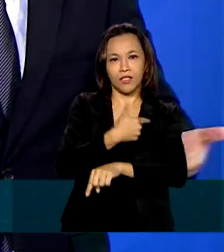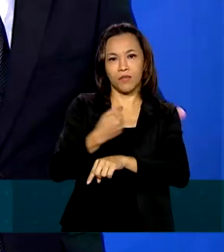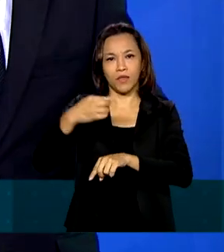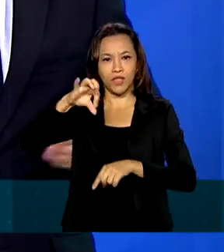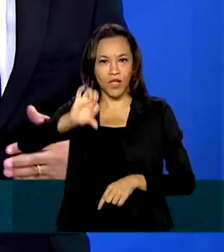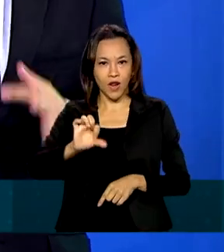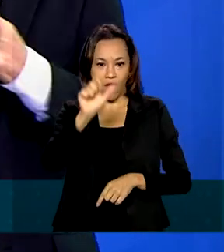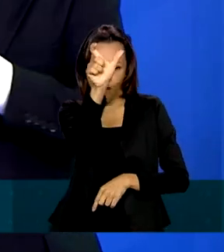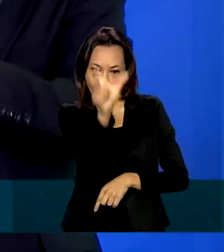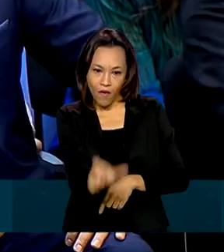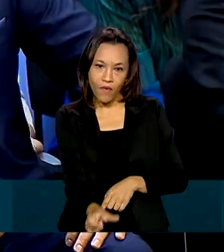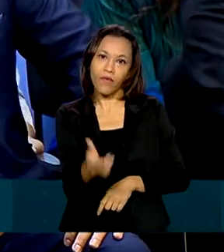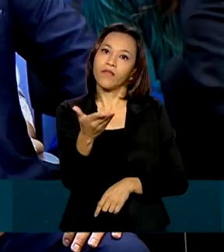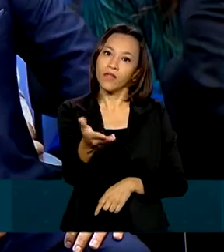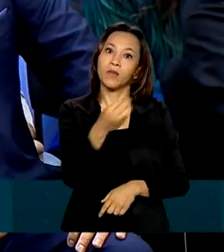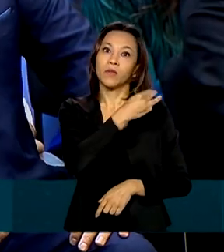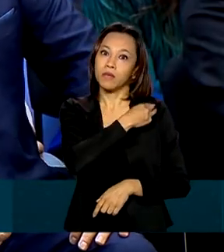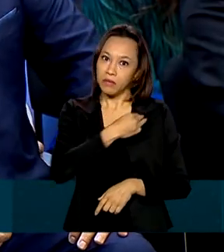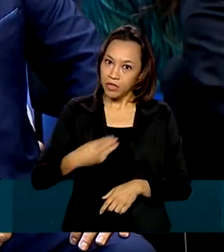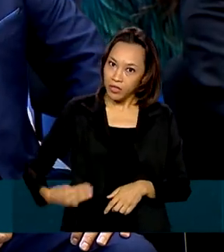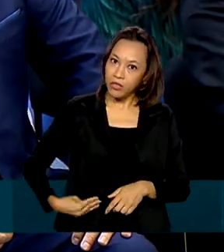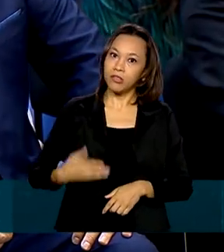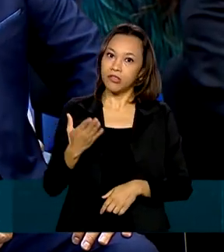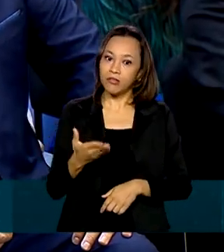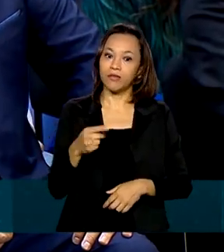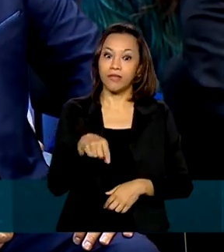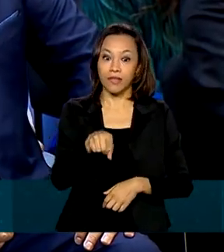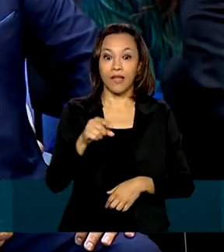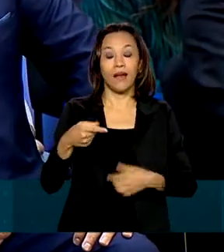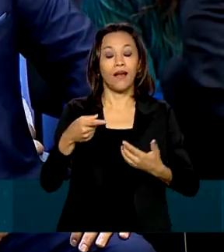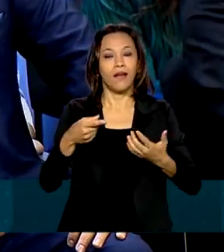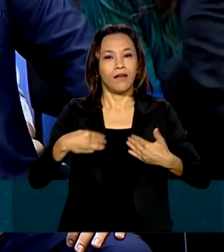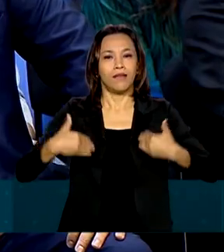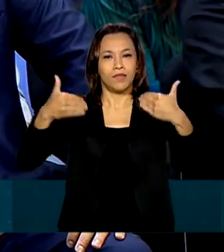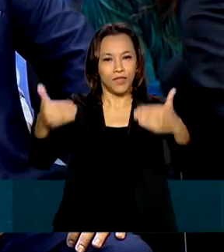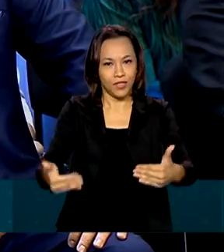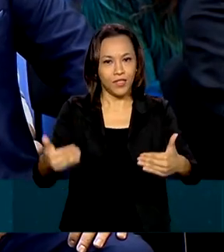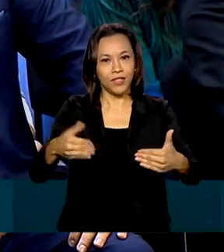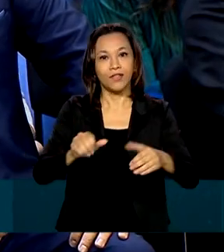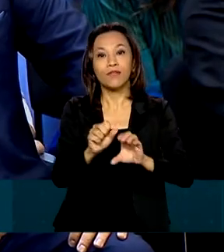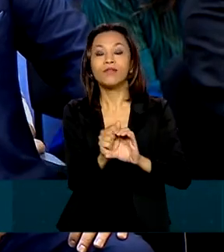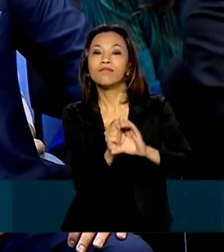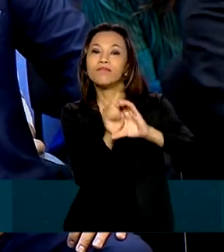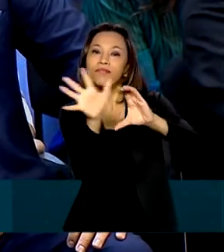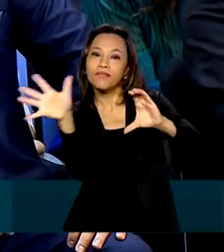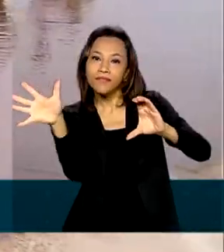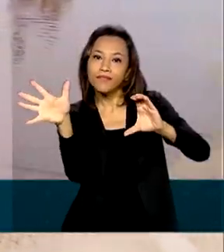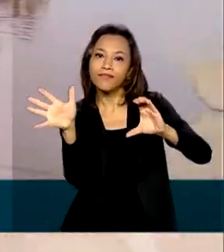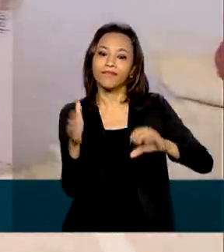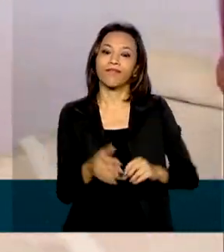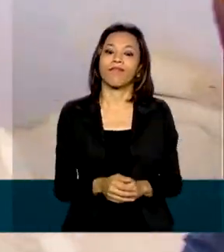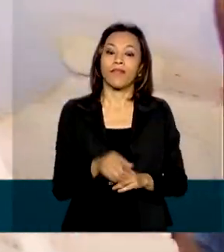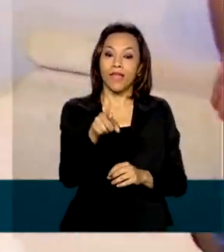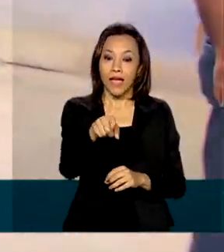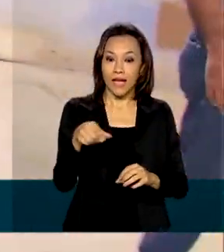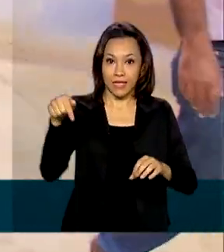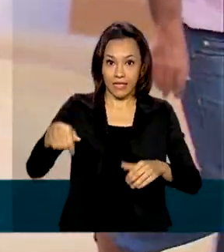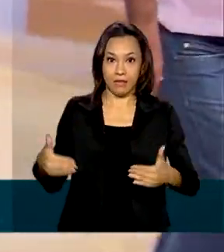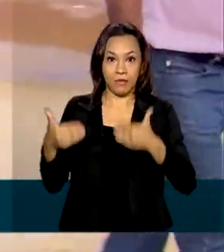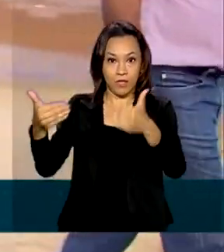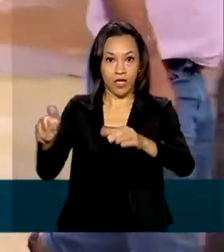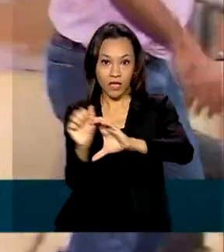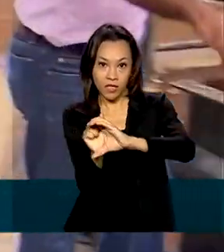o astronauta brasileiro está à frente do Ministério da Ciência, Tecnologia e Inovações. A pasta atua